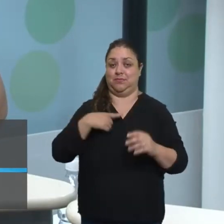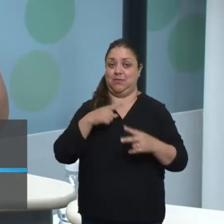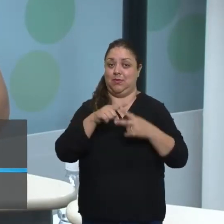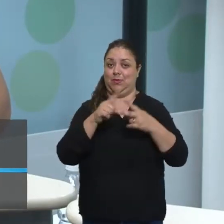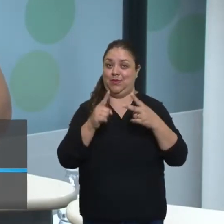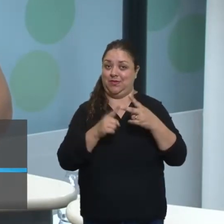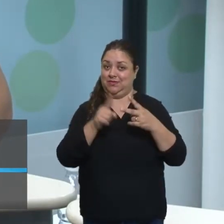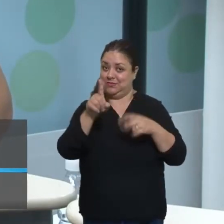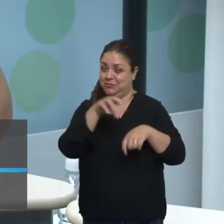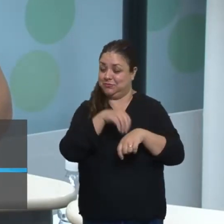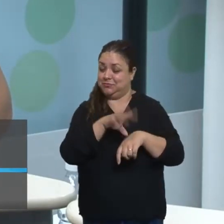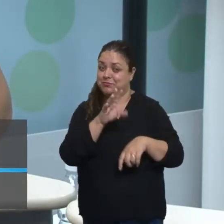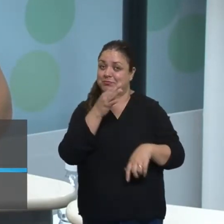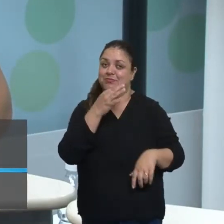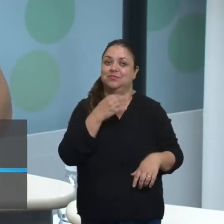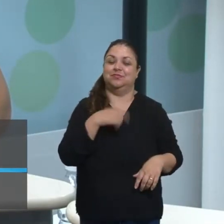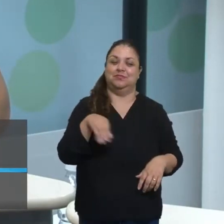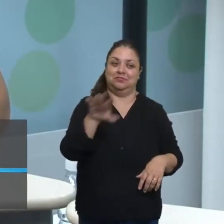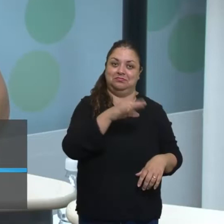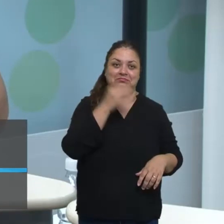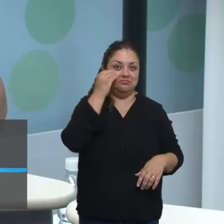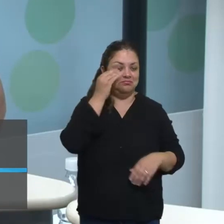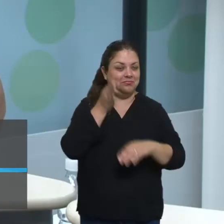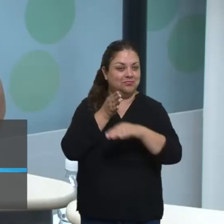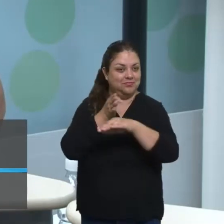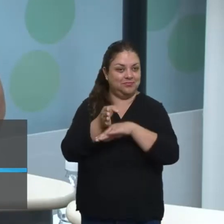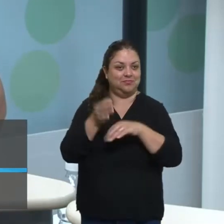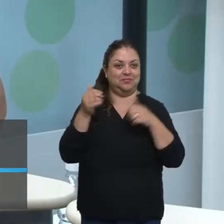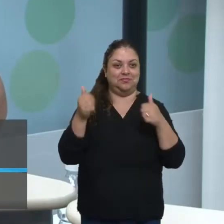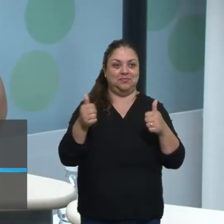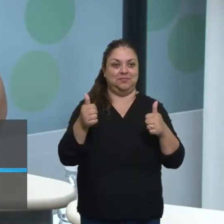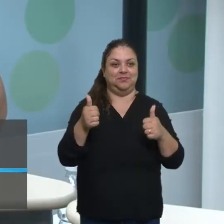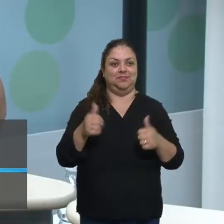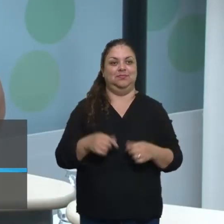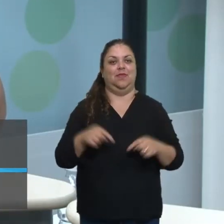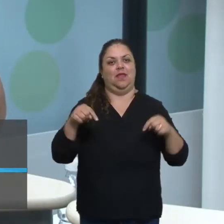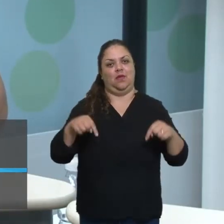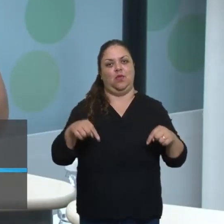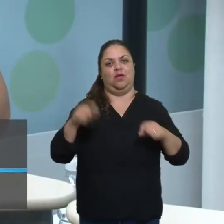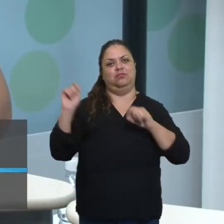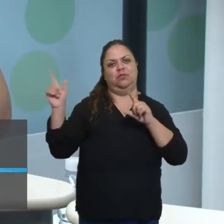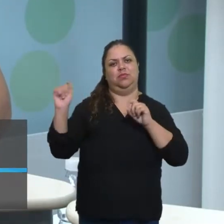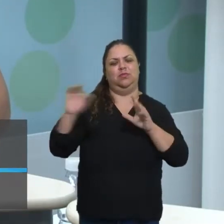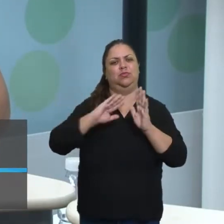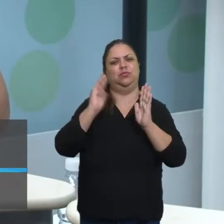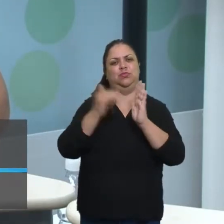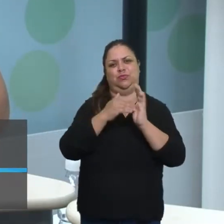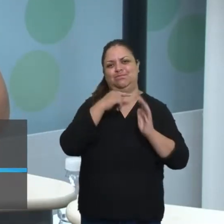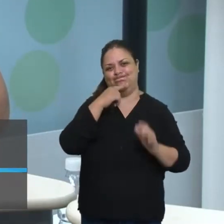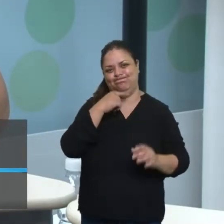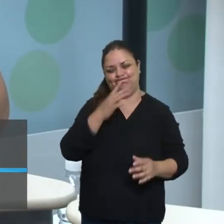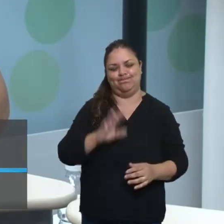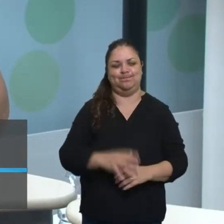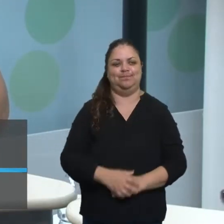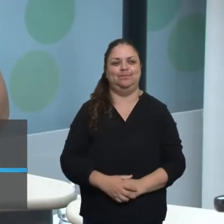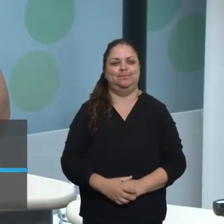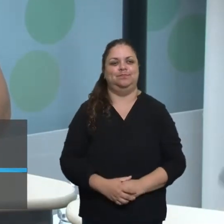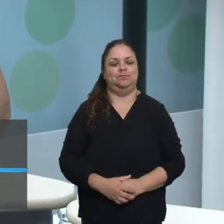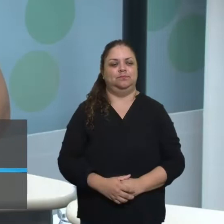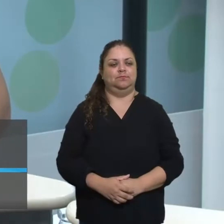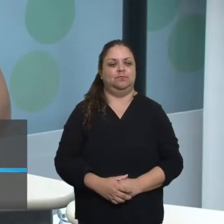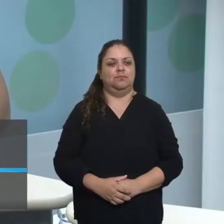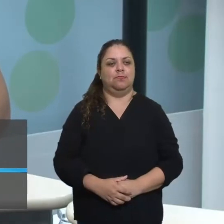fica aí a dica para acessar o segundo depois não foi possível incluir aqui nesse slides mas o caminho já está dado